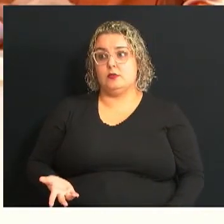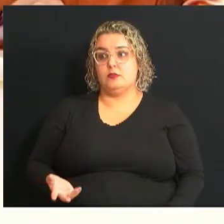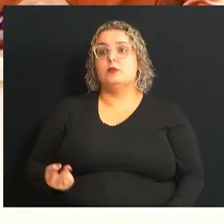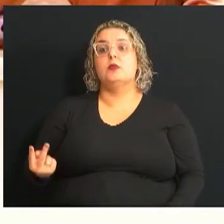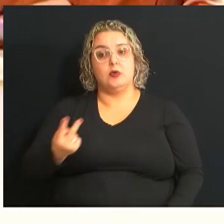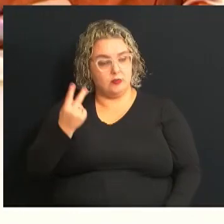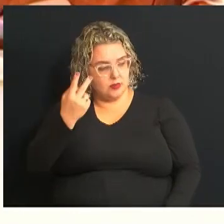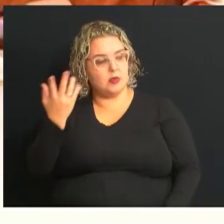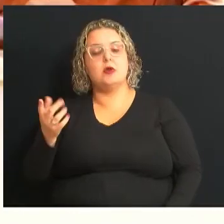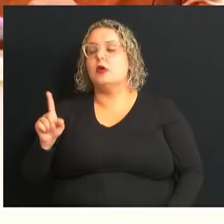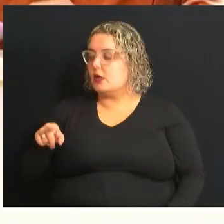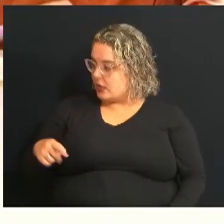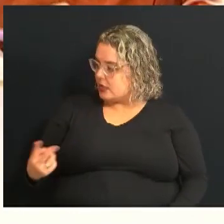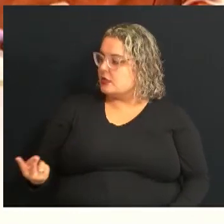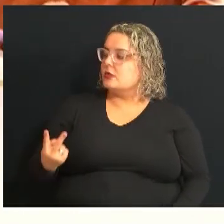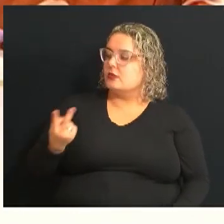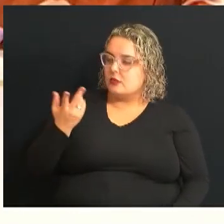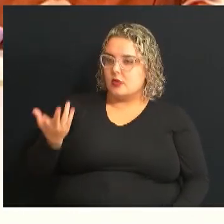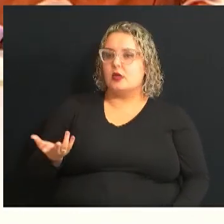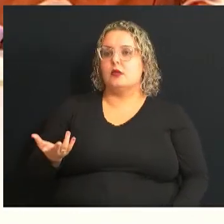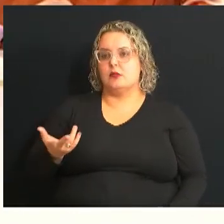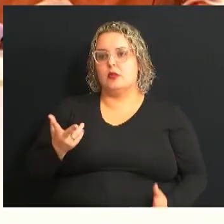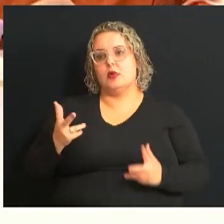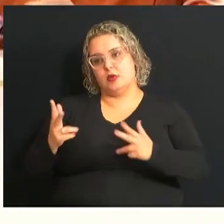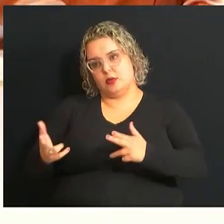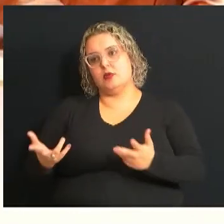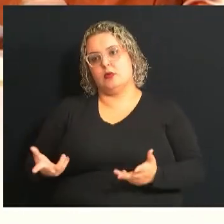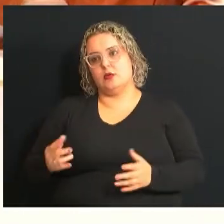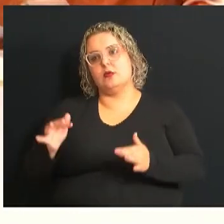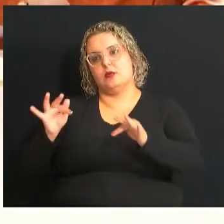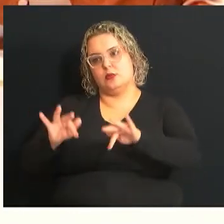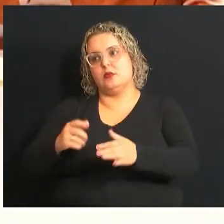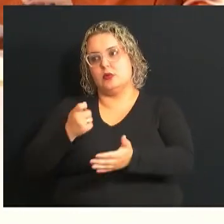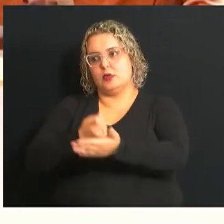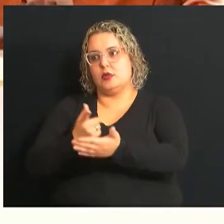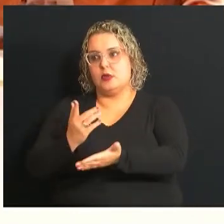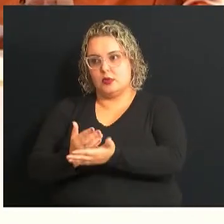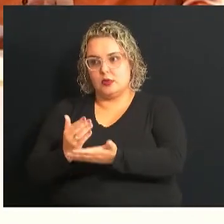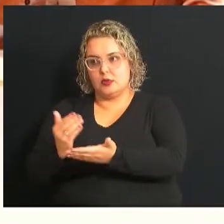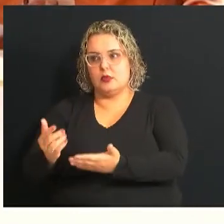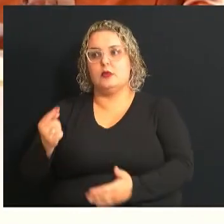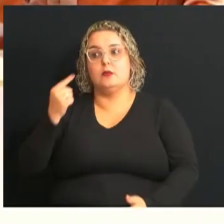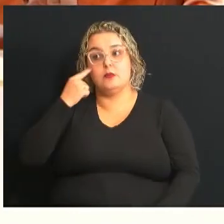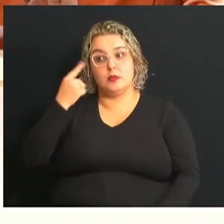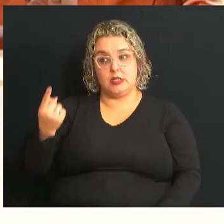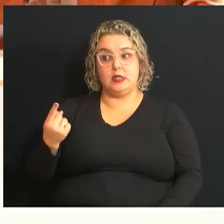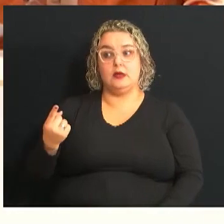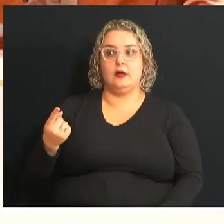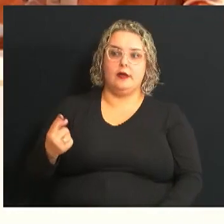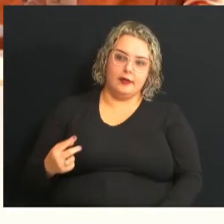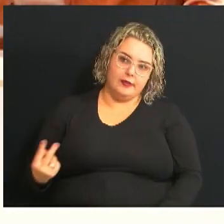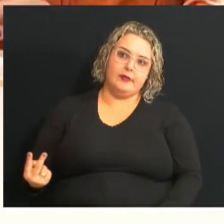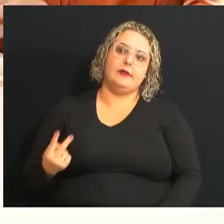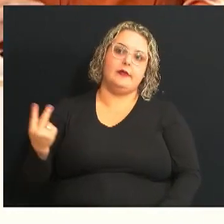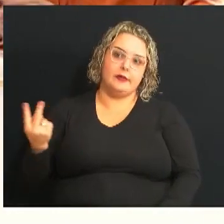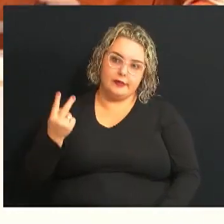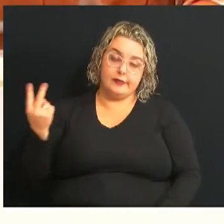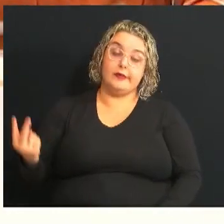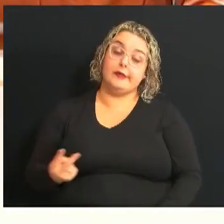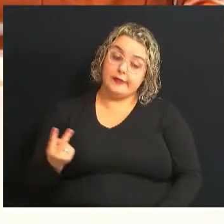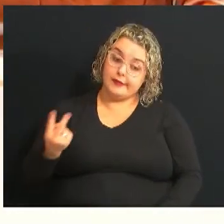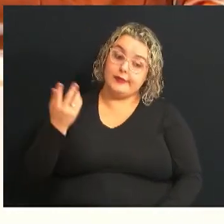valorizado, um valor, né, equivalente àquilo que vai estar no financiamento. A gente sempre tem essa ideia de que vai valorizar,